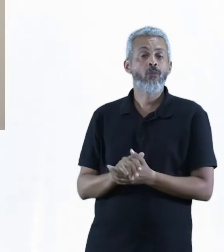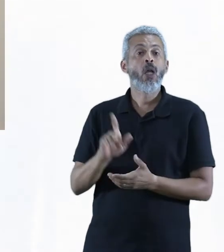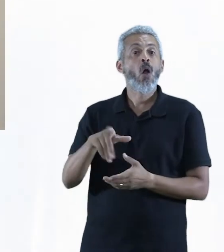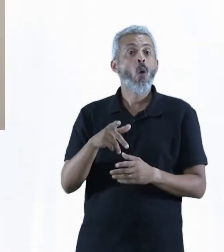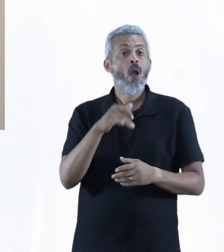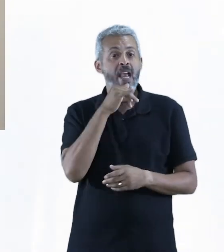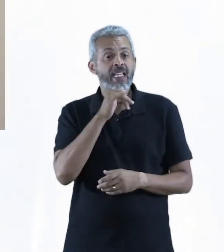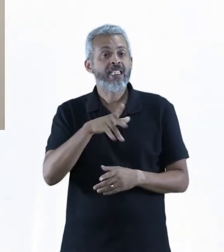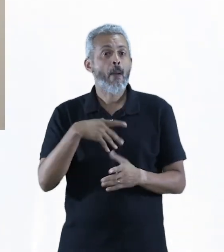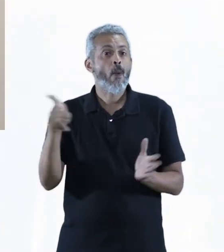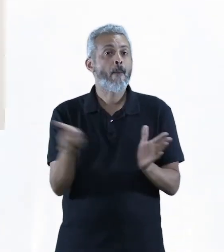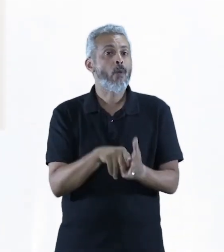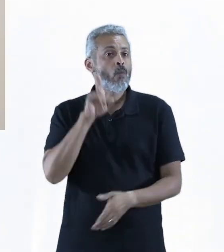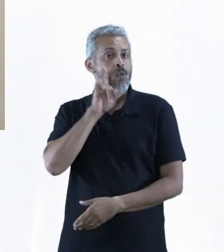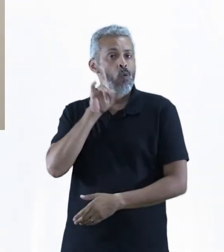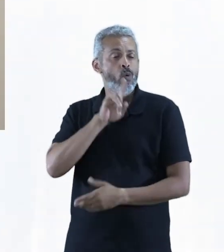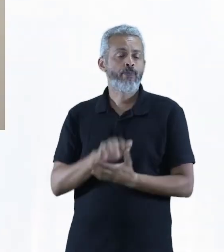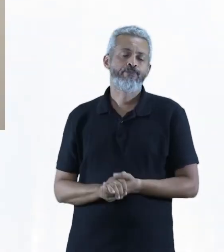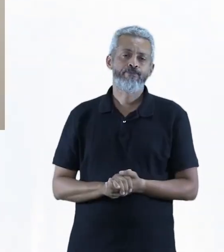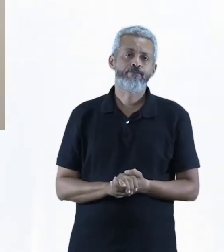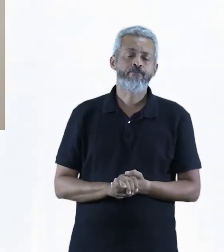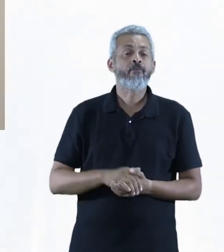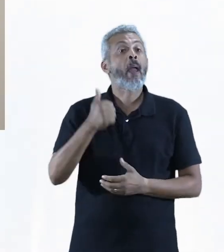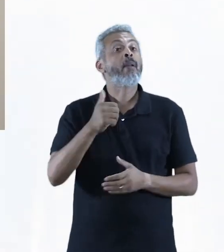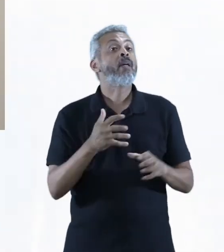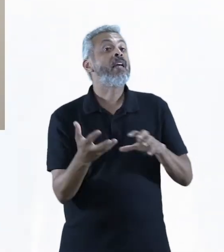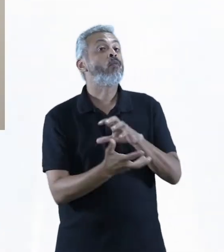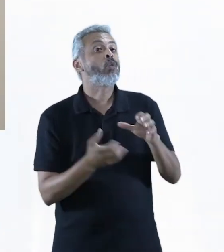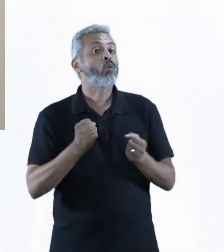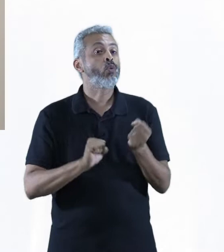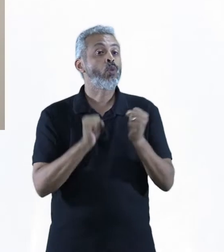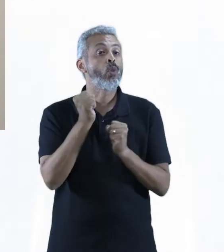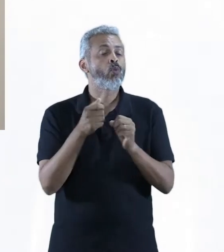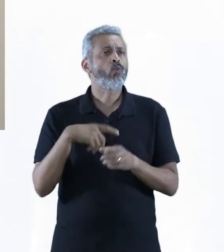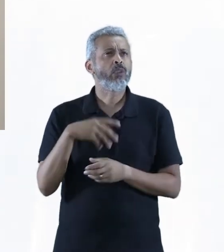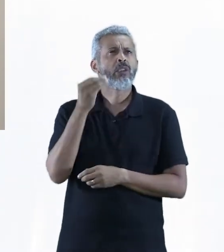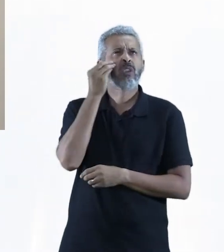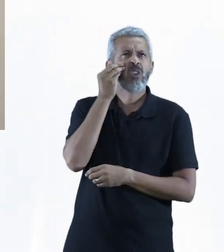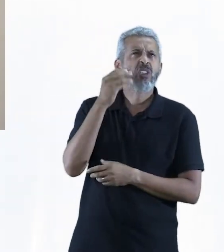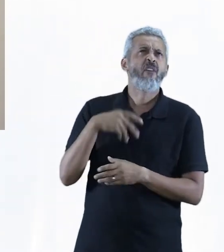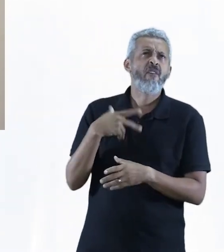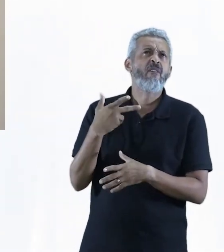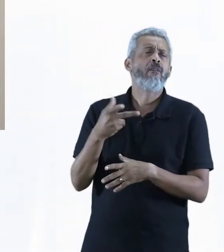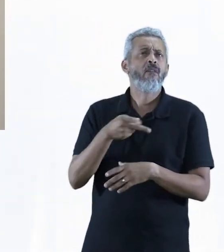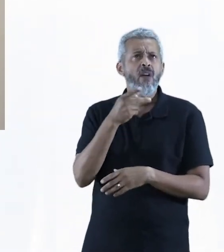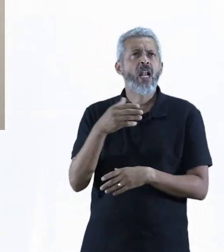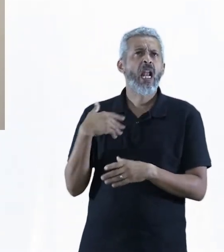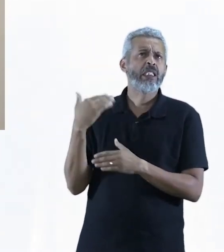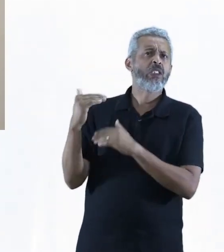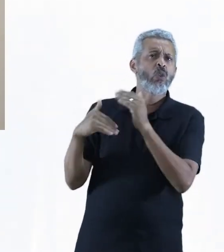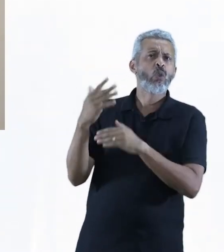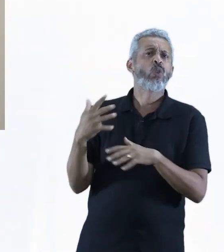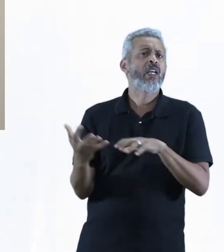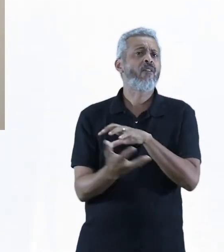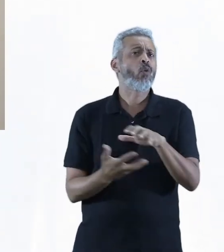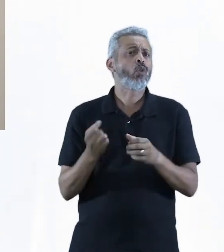exemplo do próprio Estados Unidos. Quando falamos da primeira revolução industrial, a gente também tenta falar sobre essa evolução